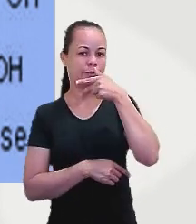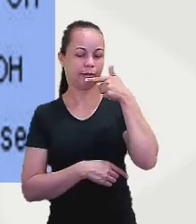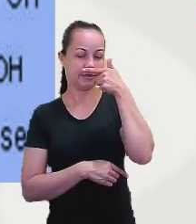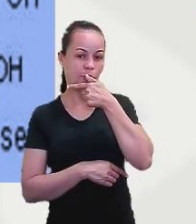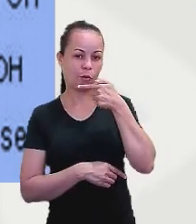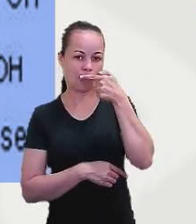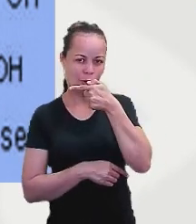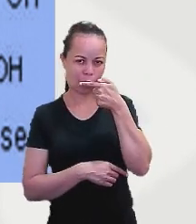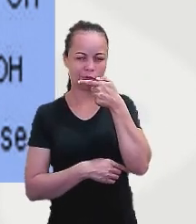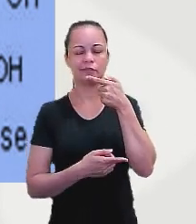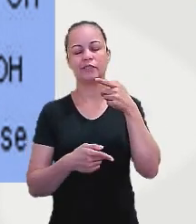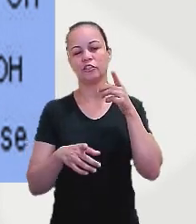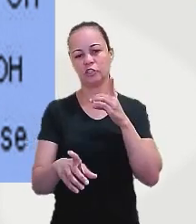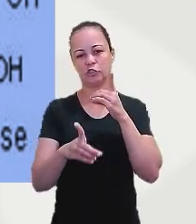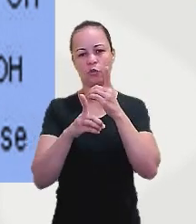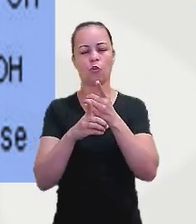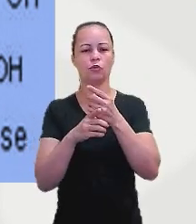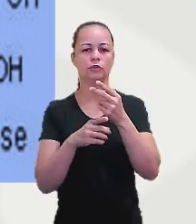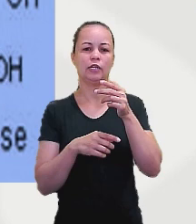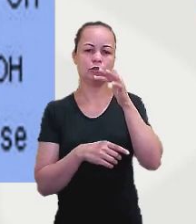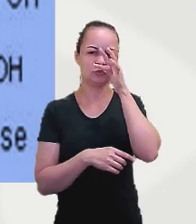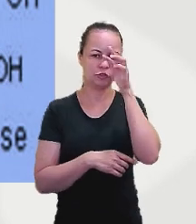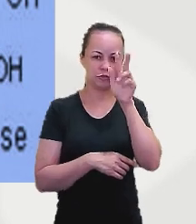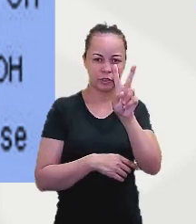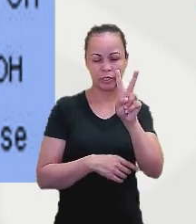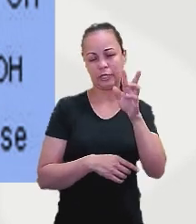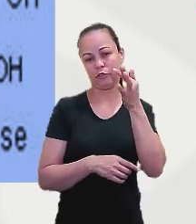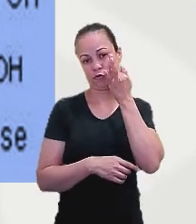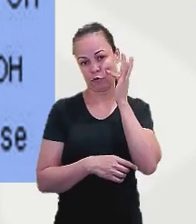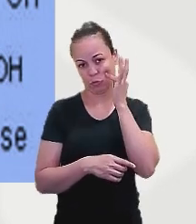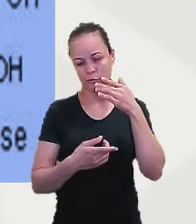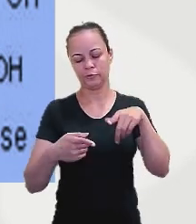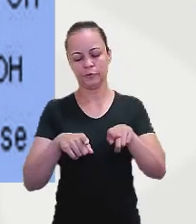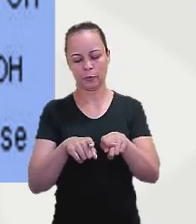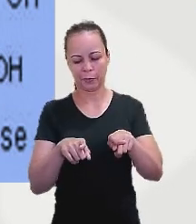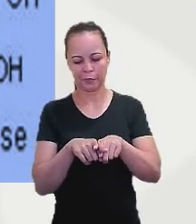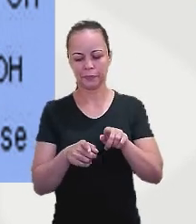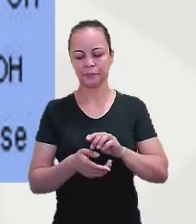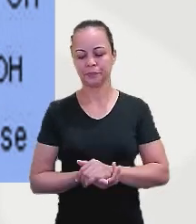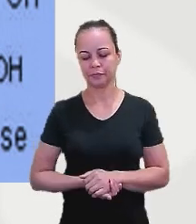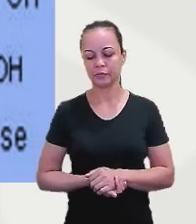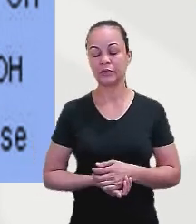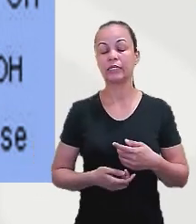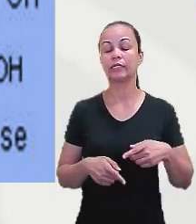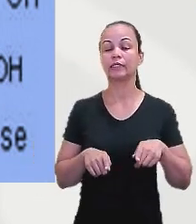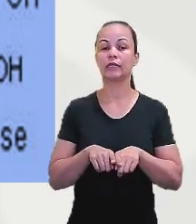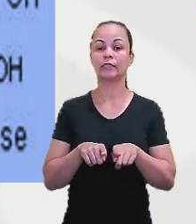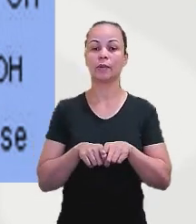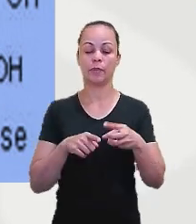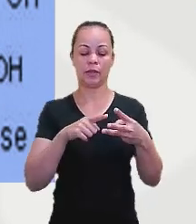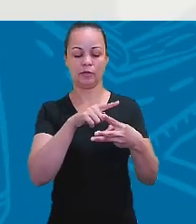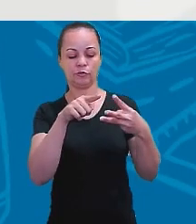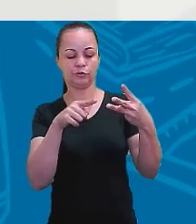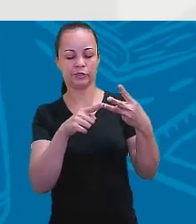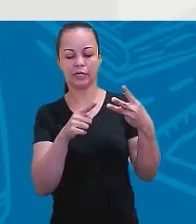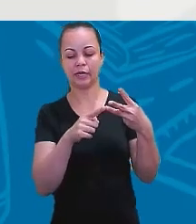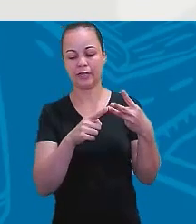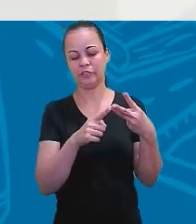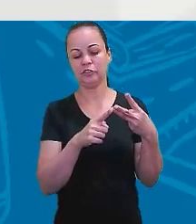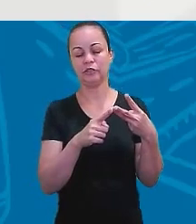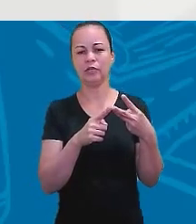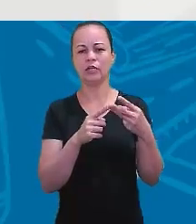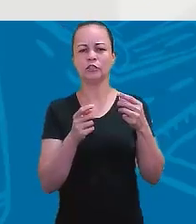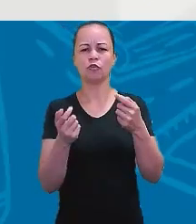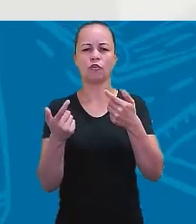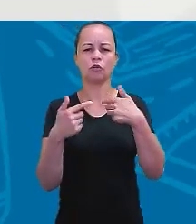você vai encontrar na grande maioria dos vegetais, principalmente em frutos também. Mas a gente vai ter, claro, volta aqui comigo, que daqui a